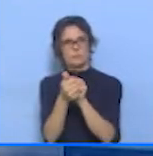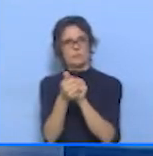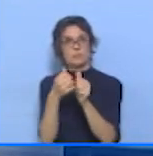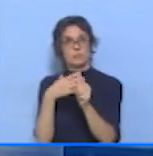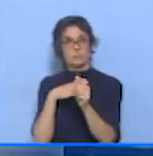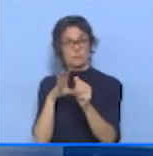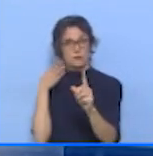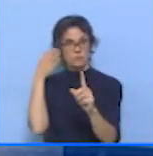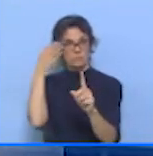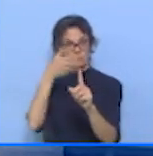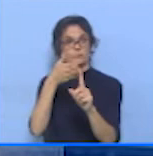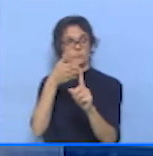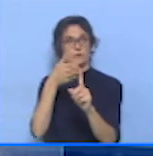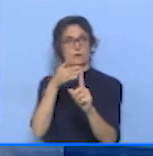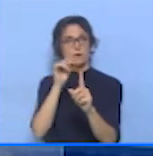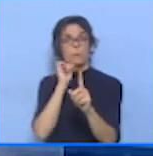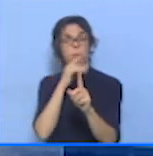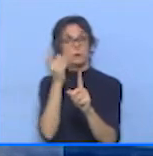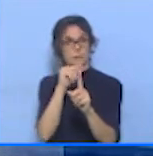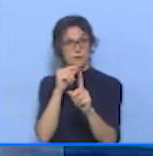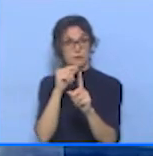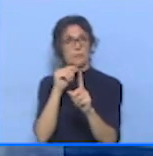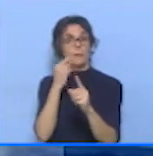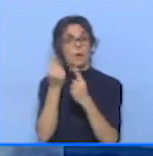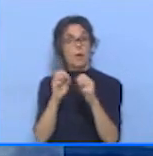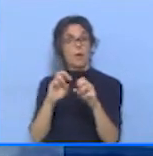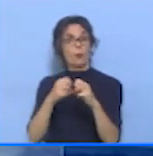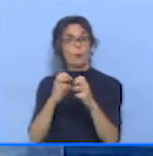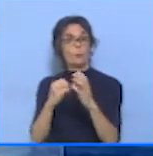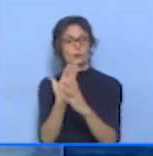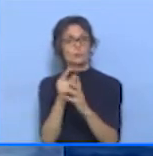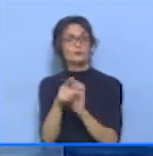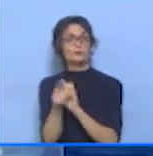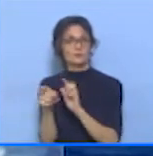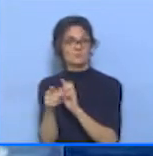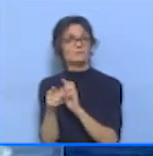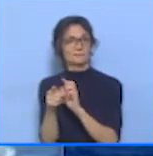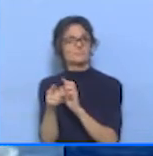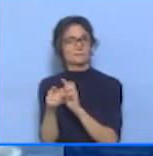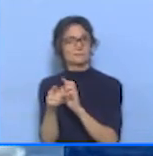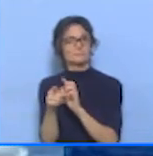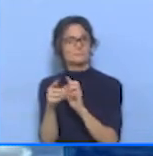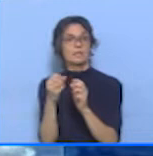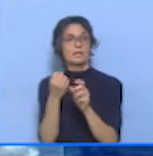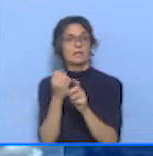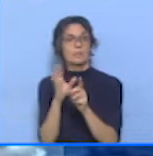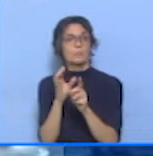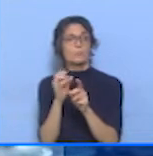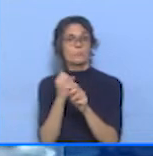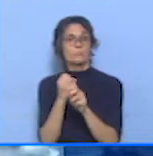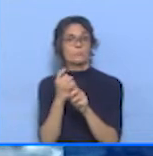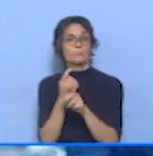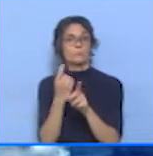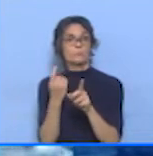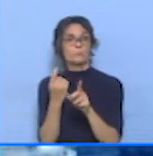a ecologia também apanha a vertente económica. Vão criar problemas, coisas que têm que se enfrentar para não serem